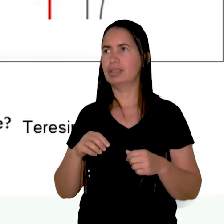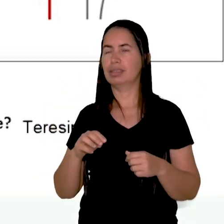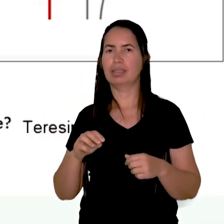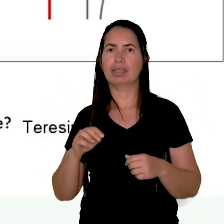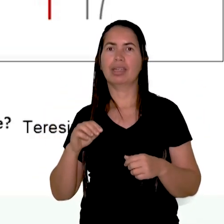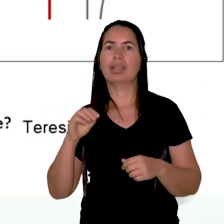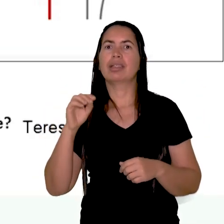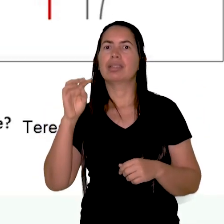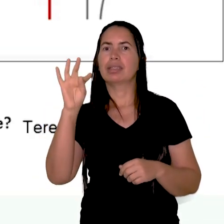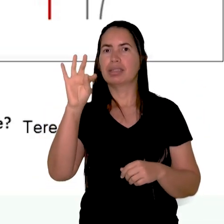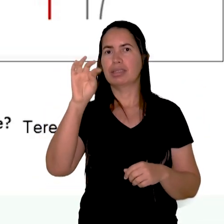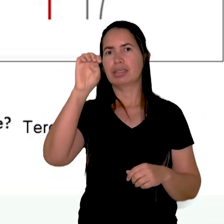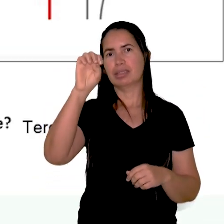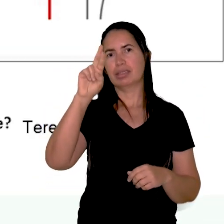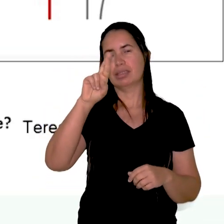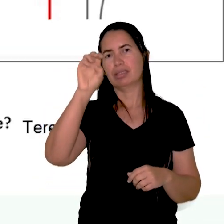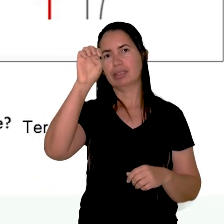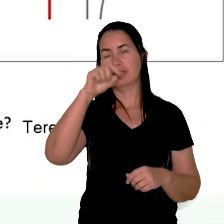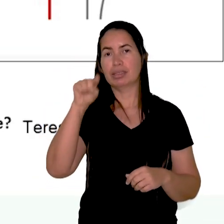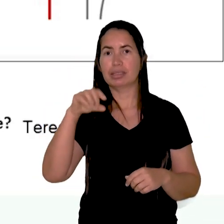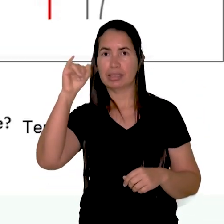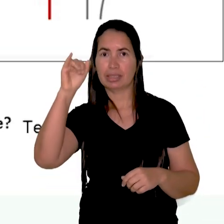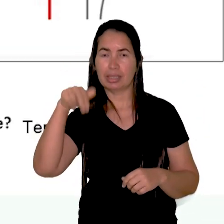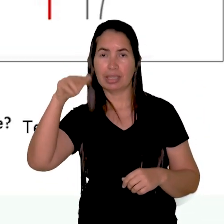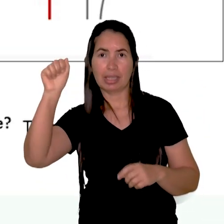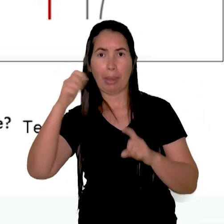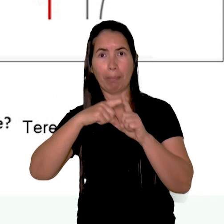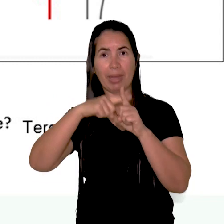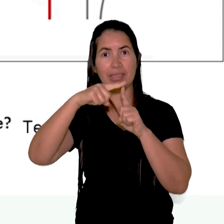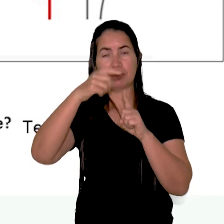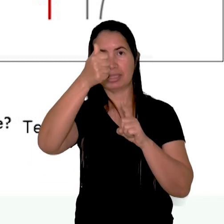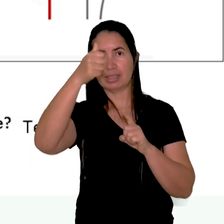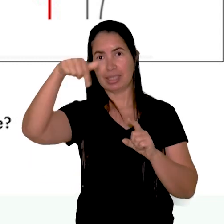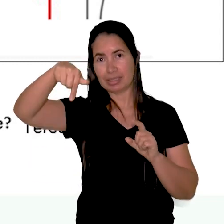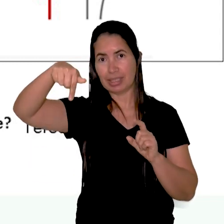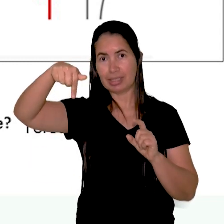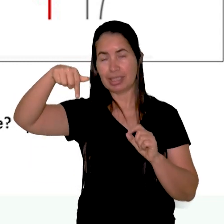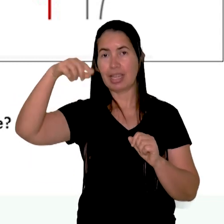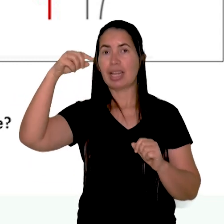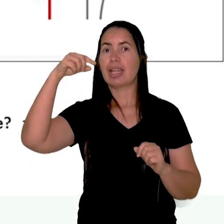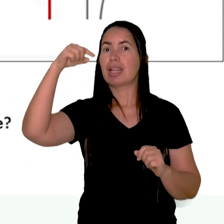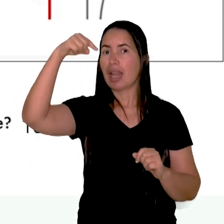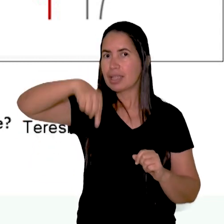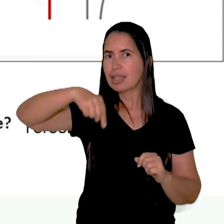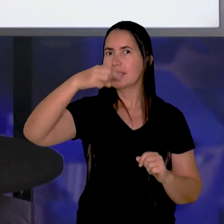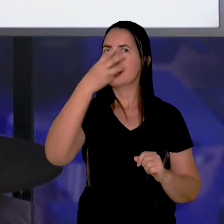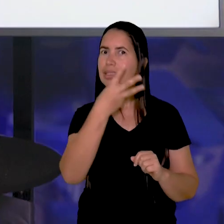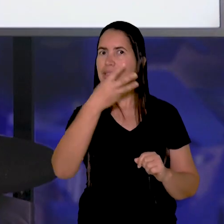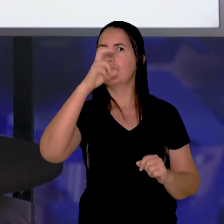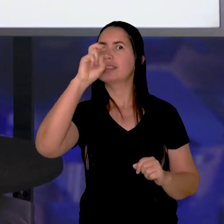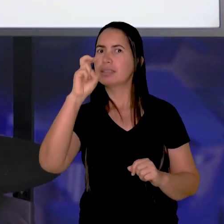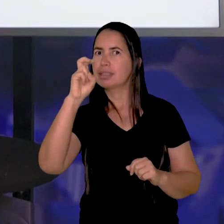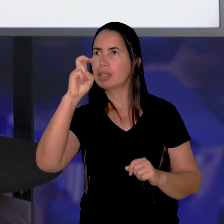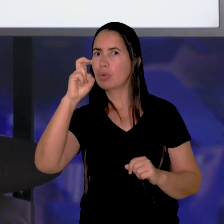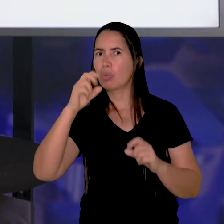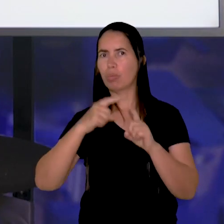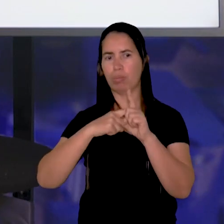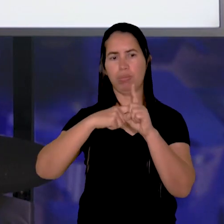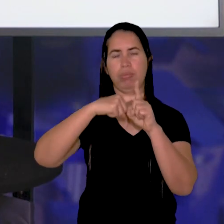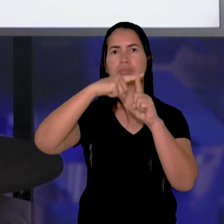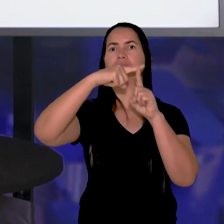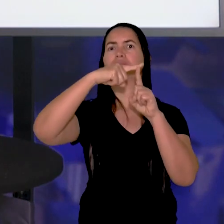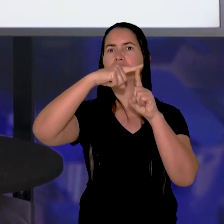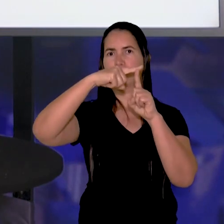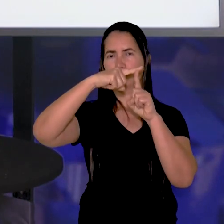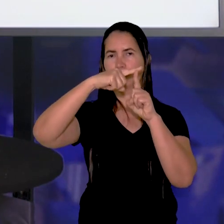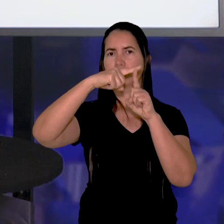Teresina. Observem, a máxima lá vai ser 17 e aqui 35. Veja o aumento,